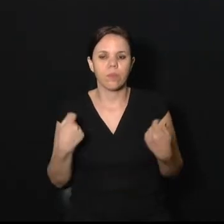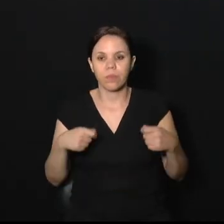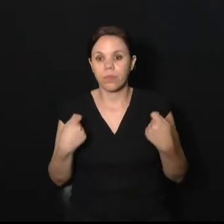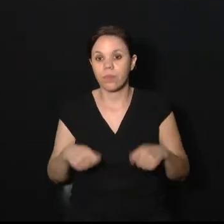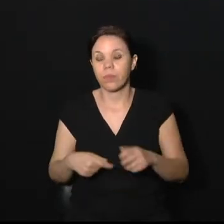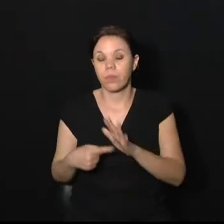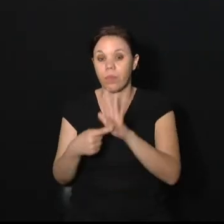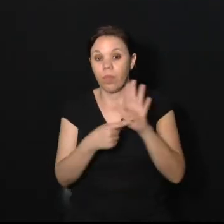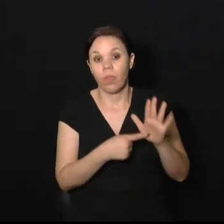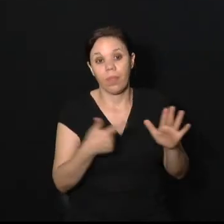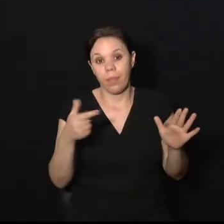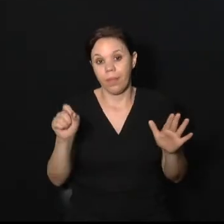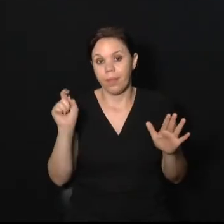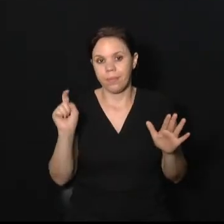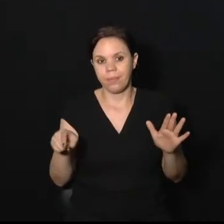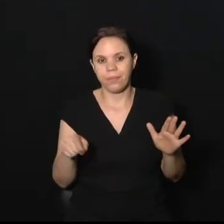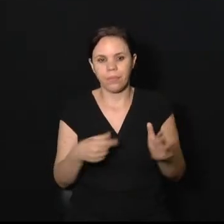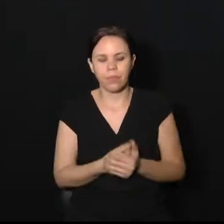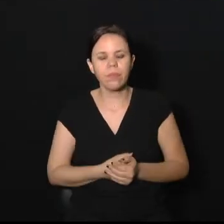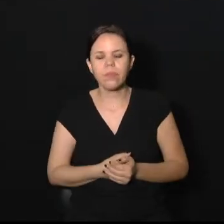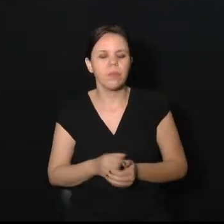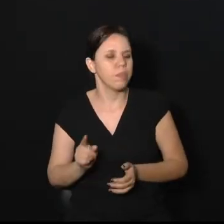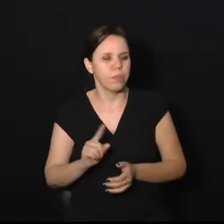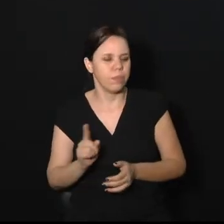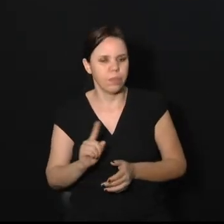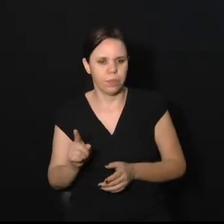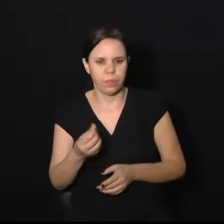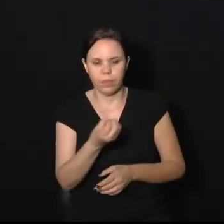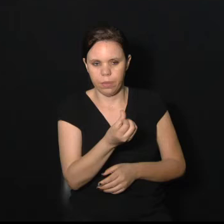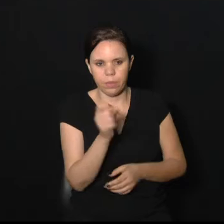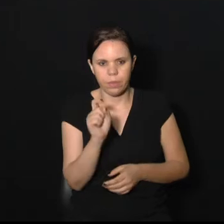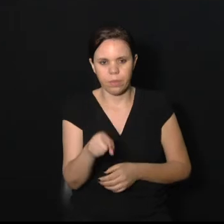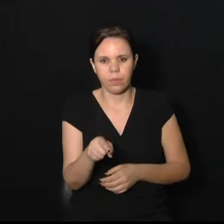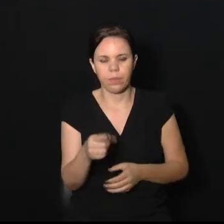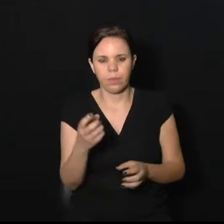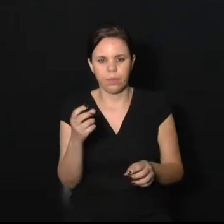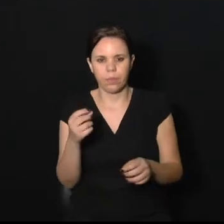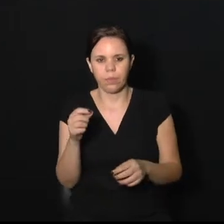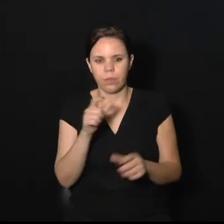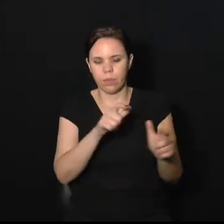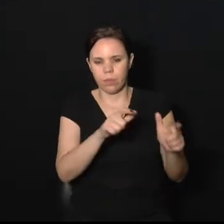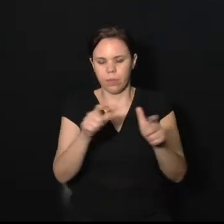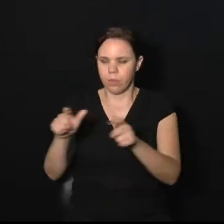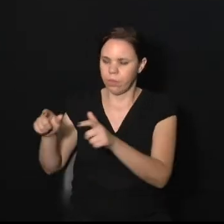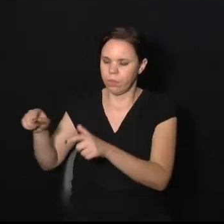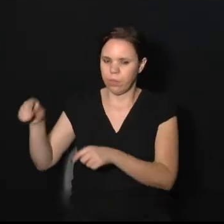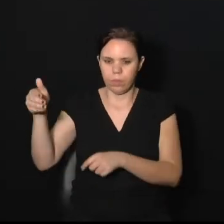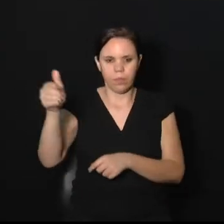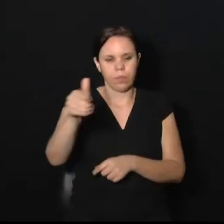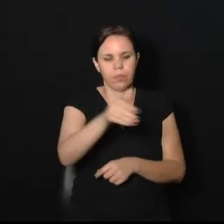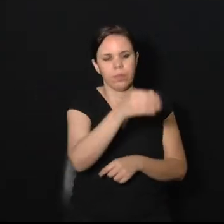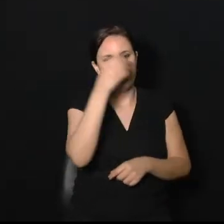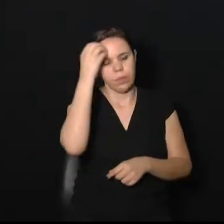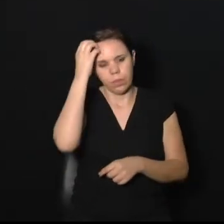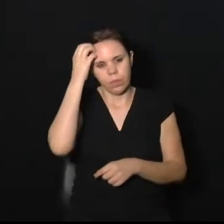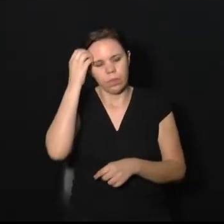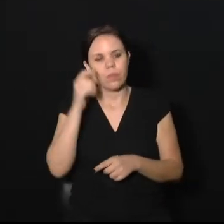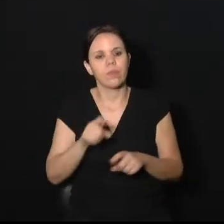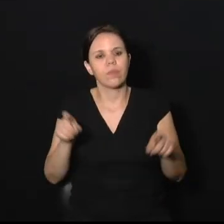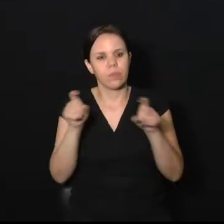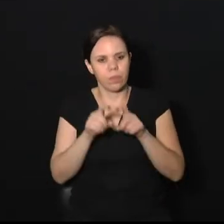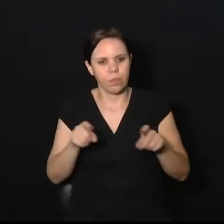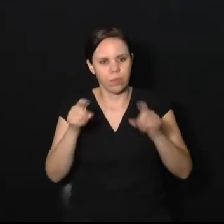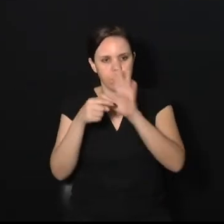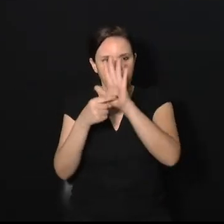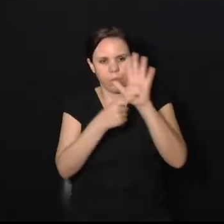pelas 10 mil pontos? Não. Passa por 6 mil pontos, porque tem 4 mil pontos que não precisam ser limpos hoje. Então, o computador gera a